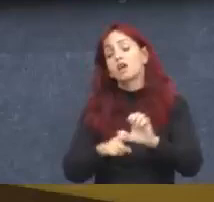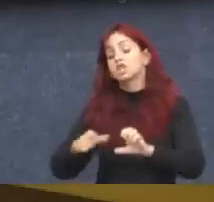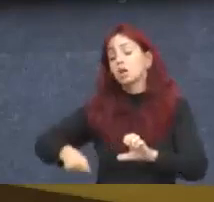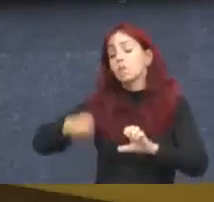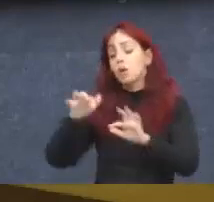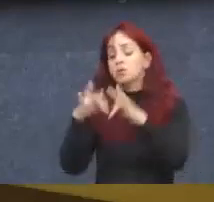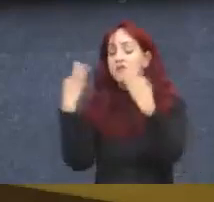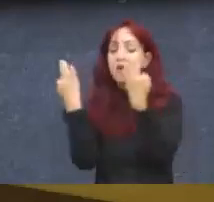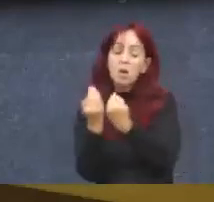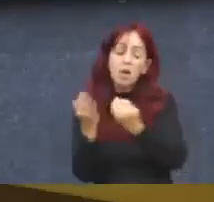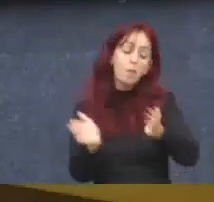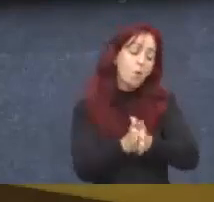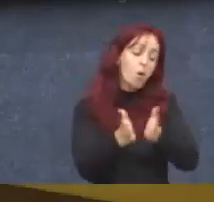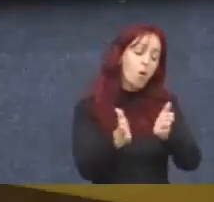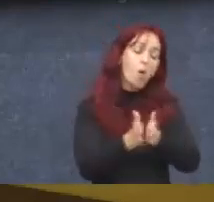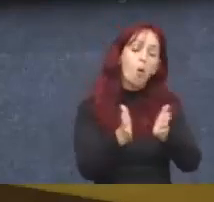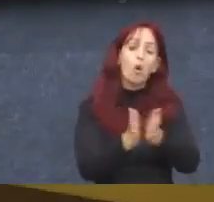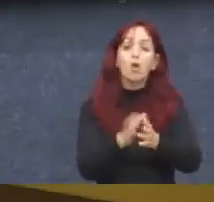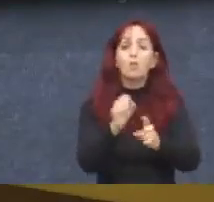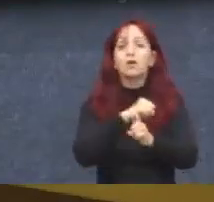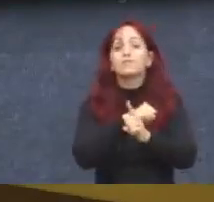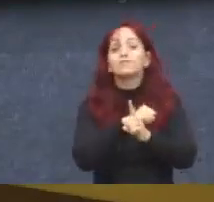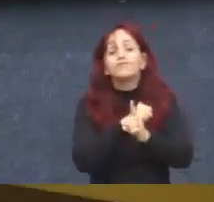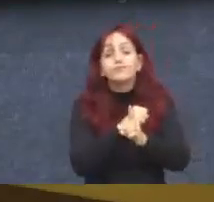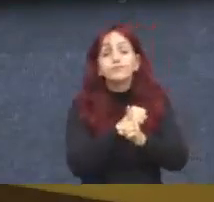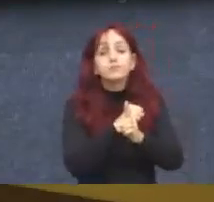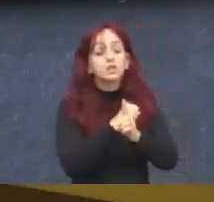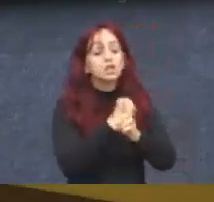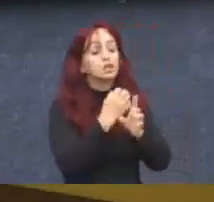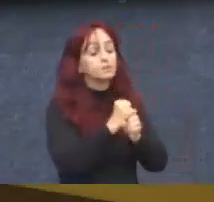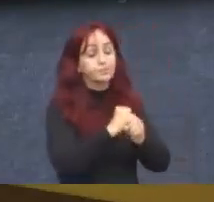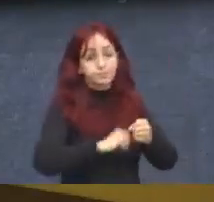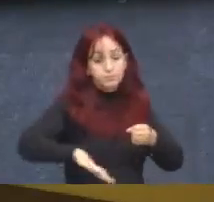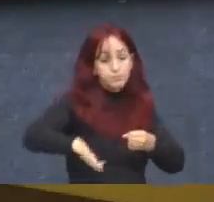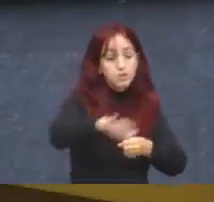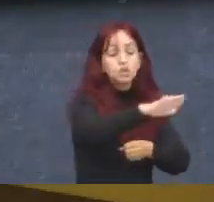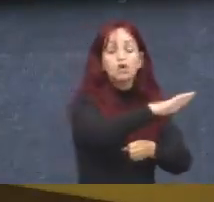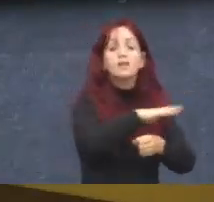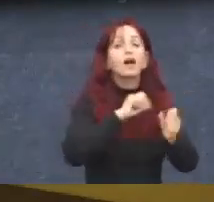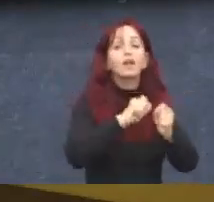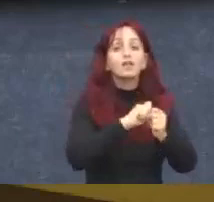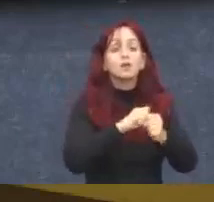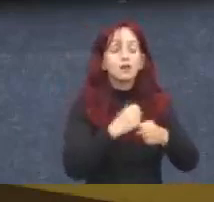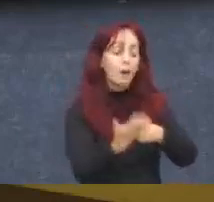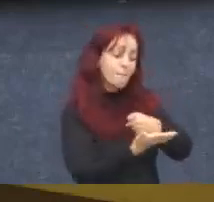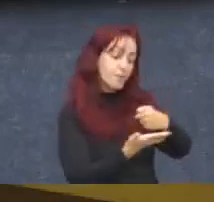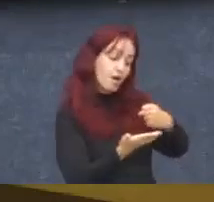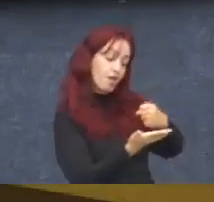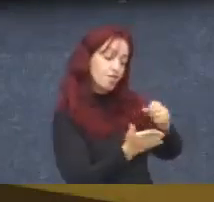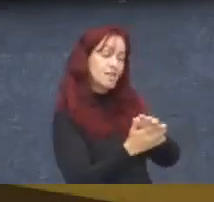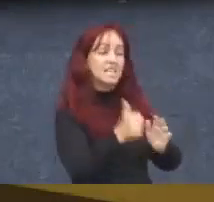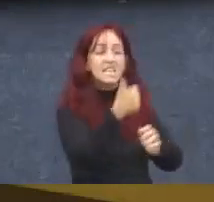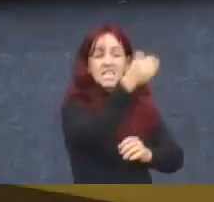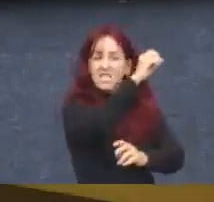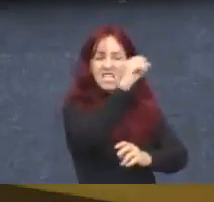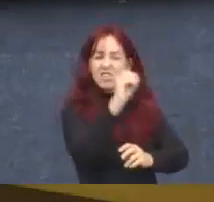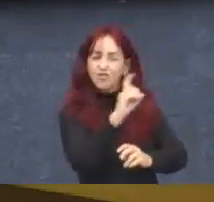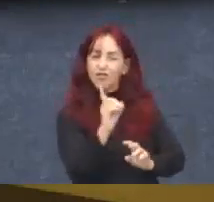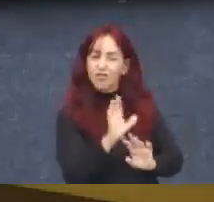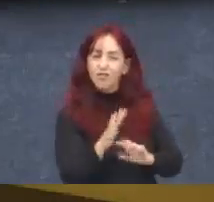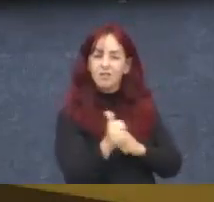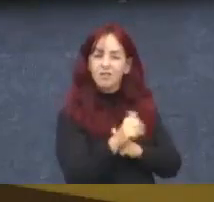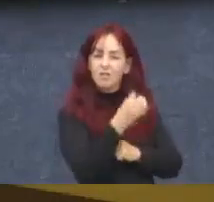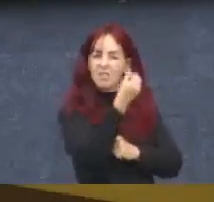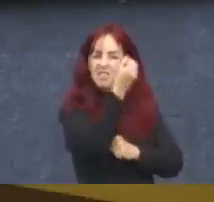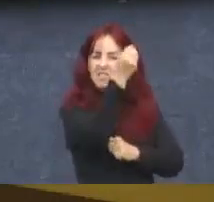mercê da pobreza. Socialismo é isso, é nivelar todo mundo por baixo. Ó, 100 dias, ó, 100 dias,